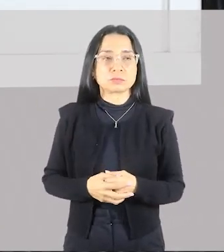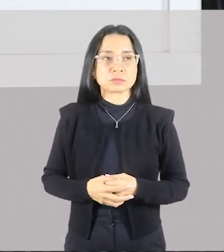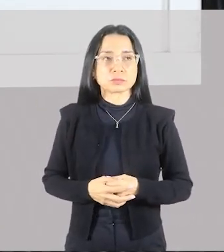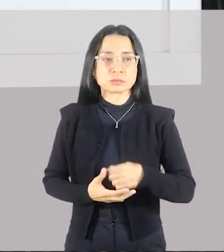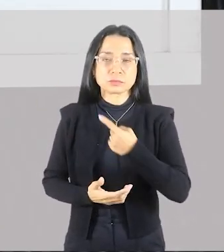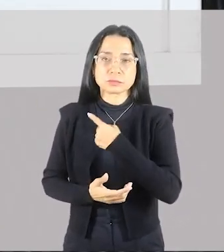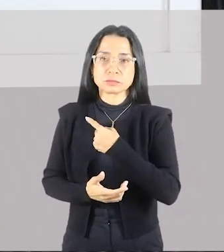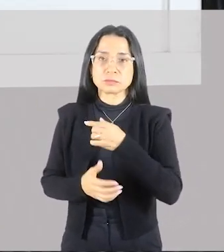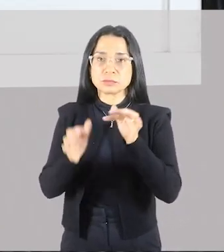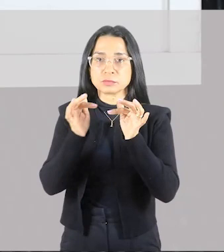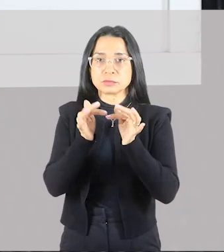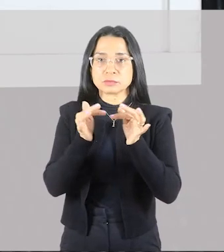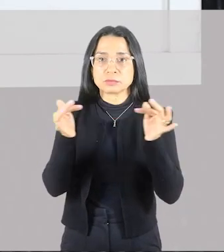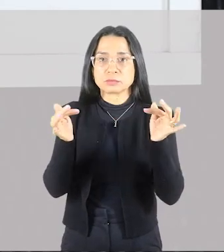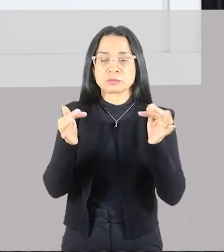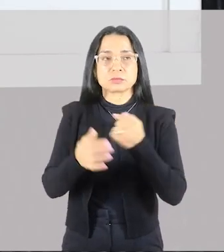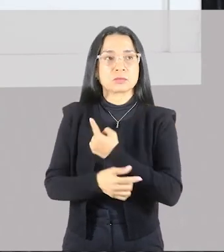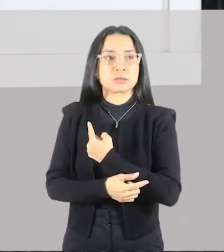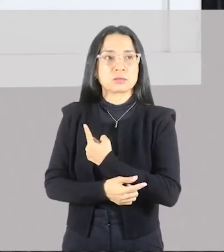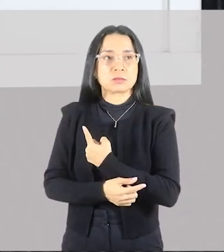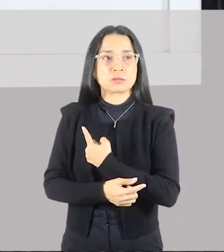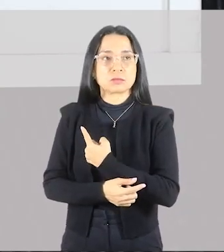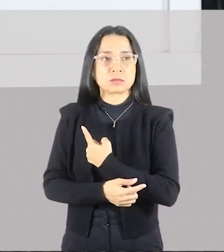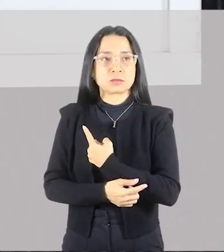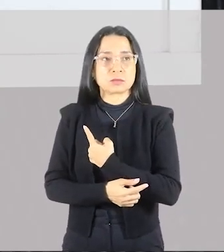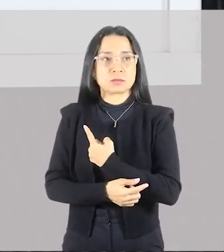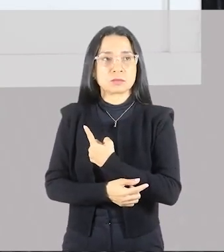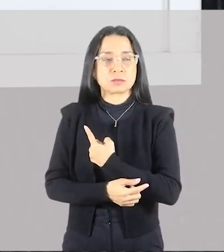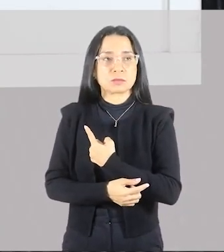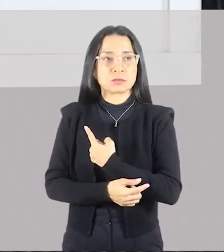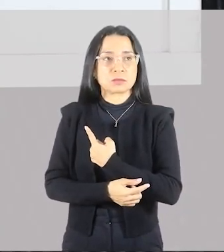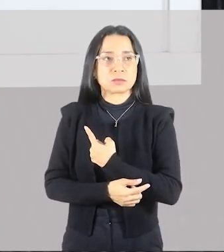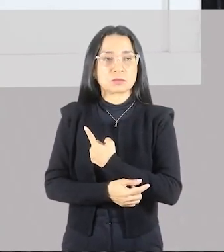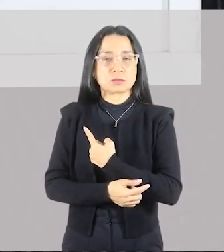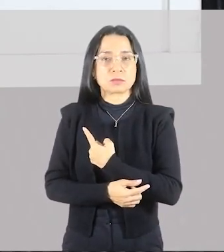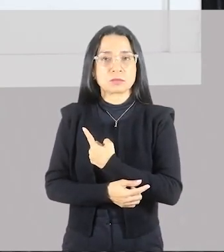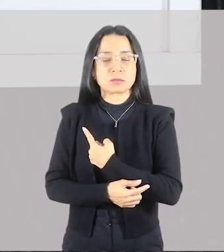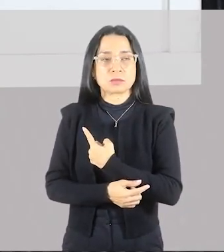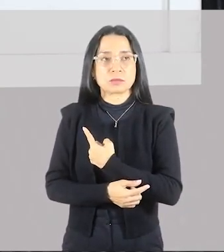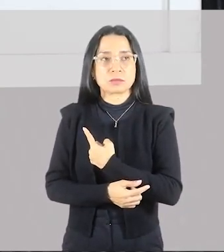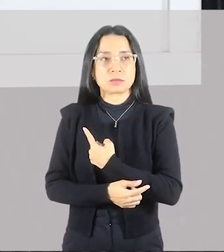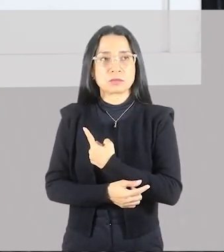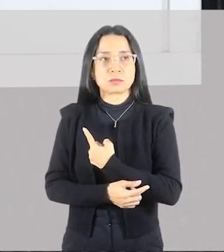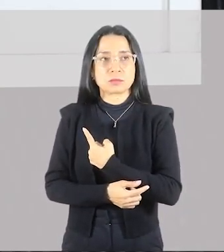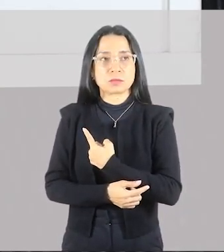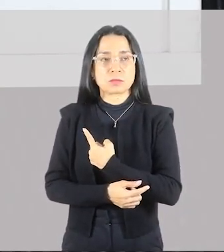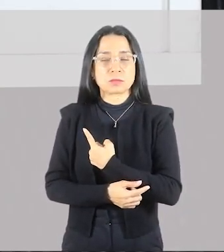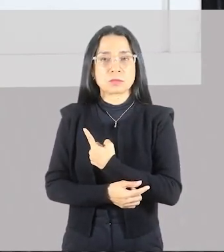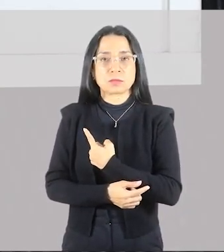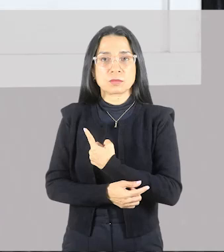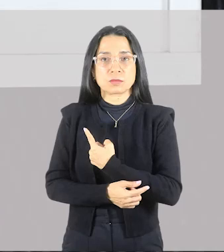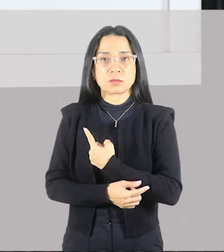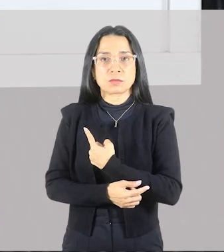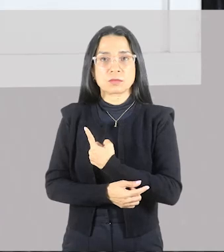AR, é igual a base multiplicado pela altura.